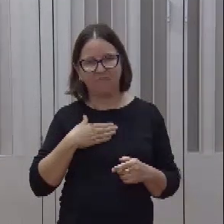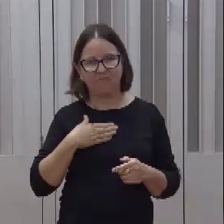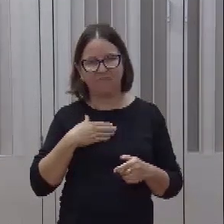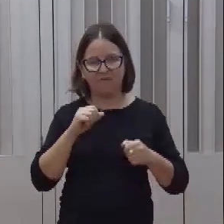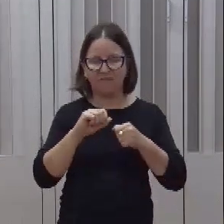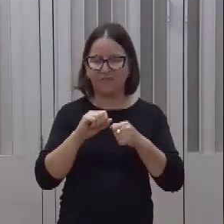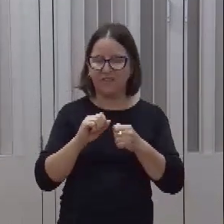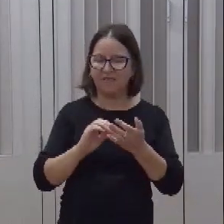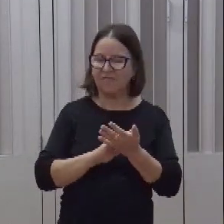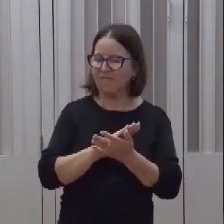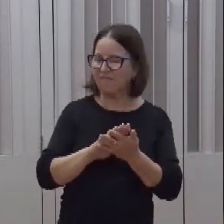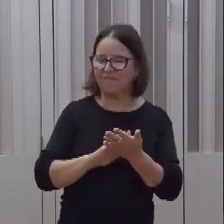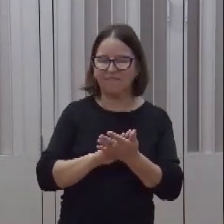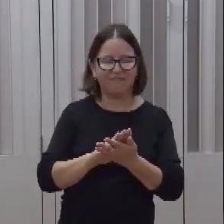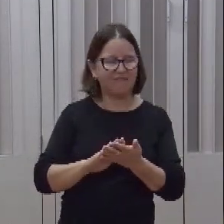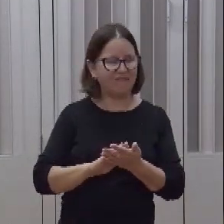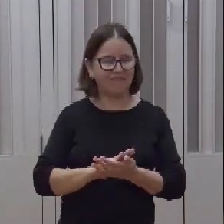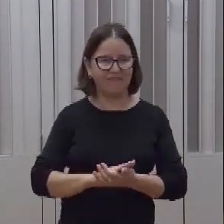só.